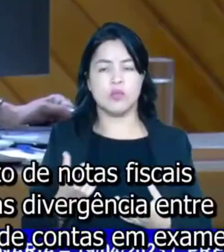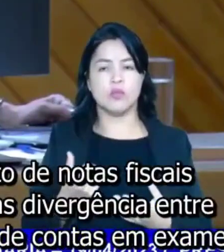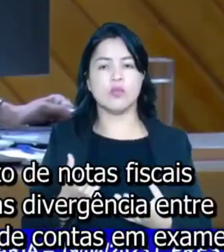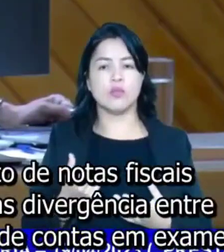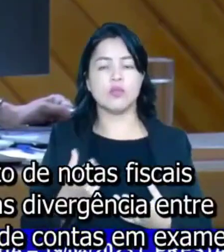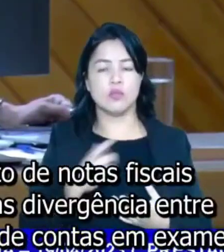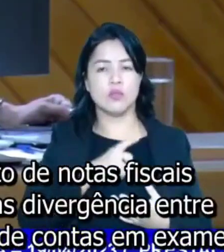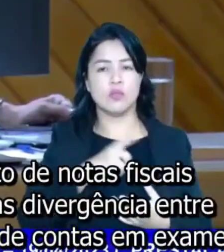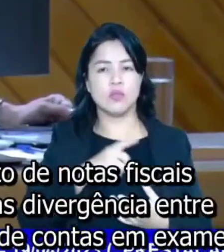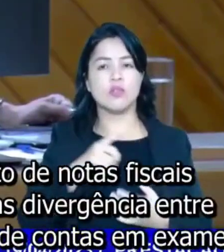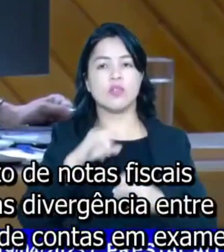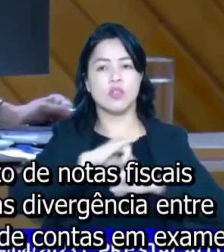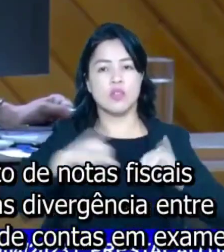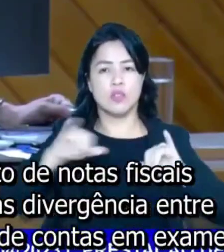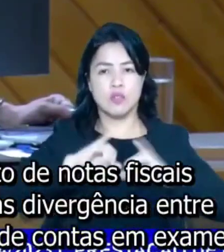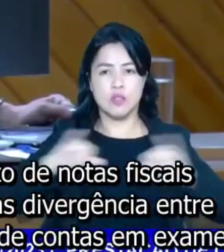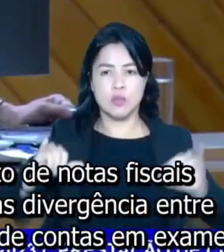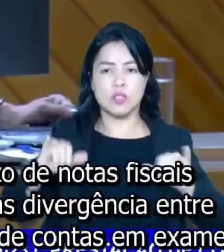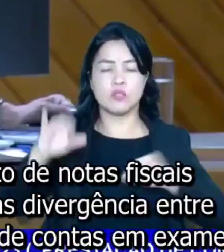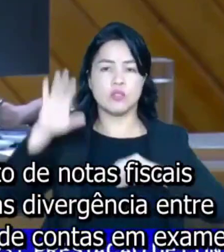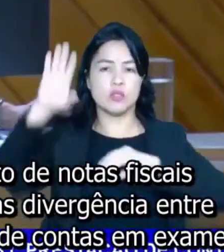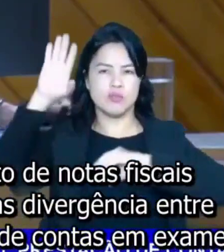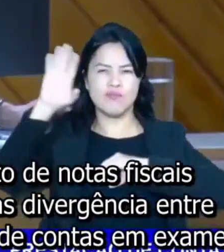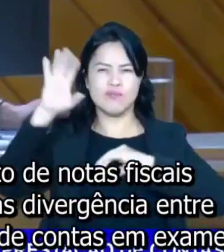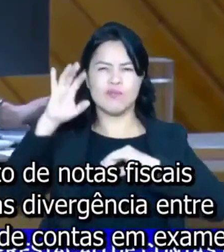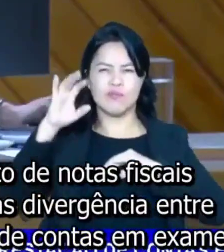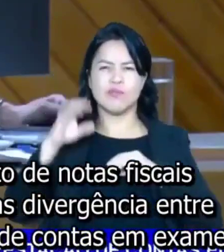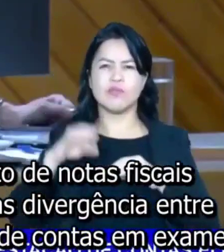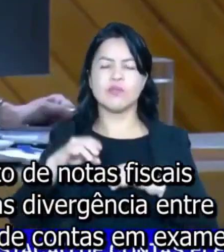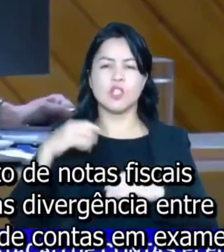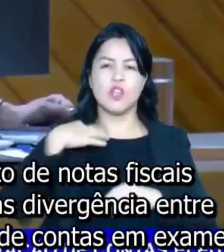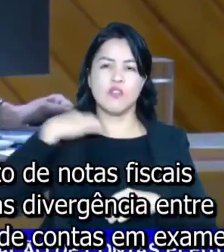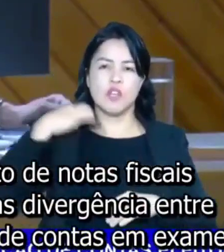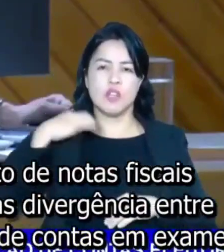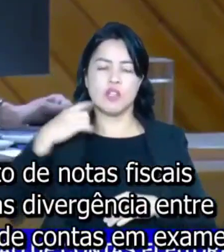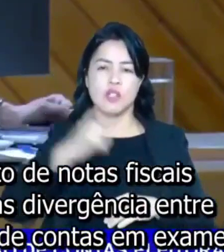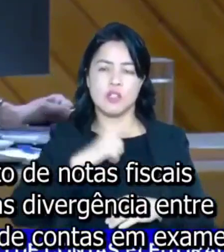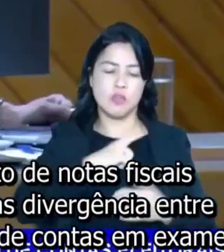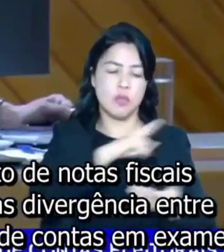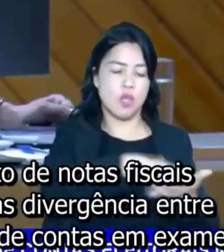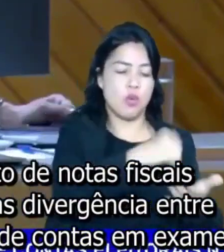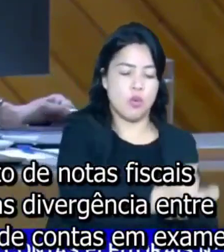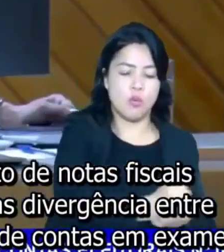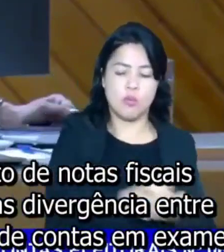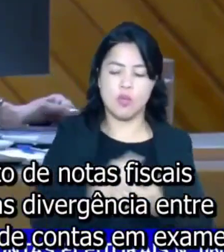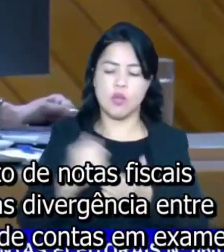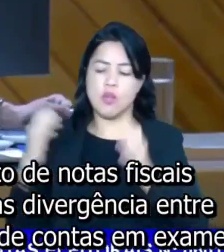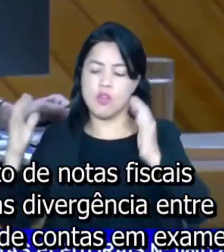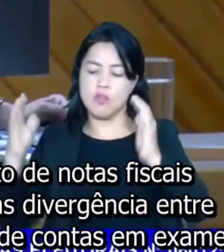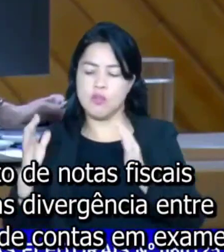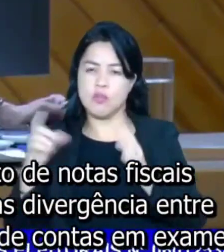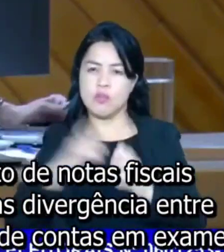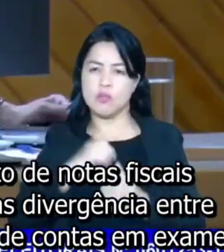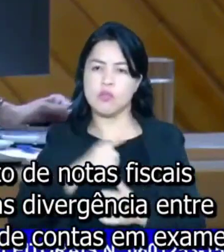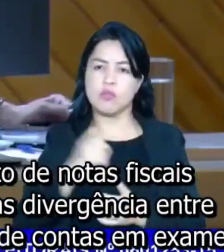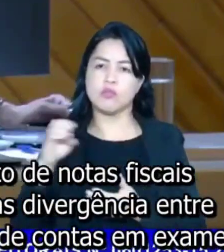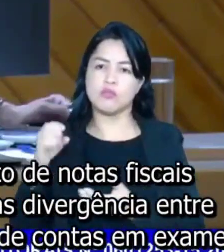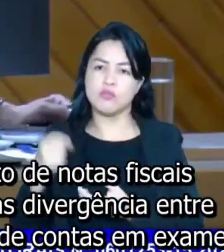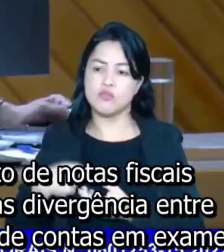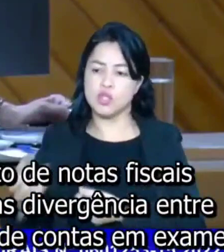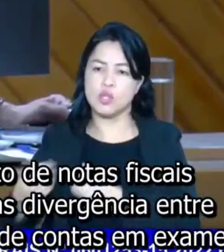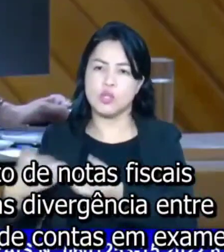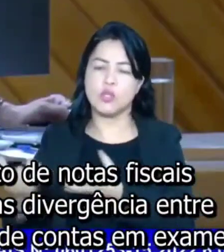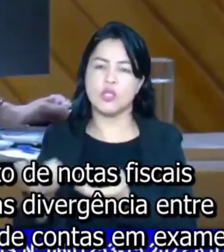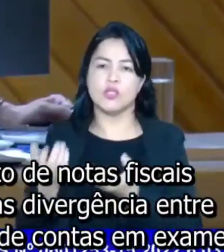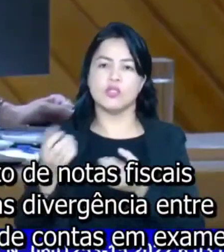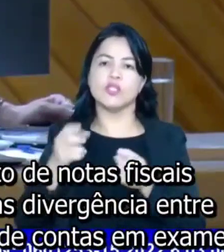circularização e ou informações voluntárias de campanha, e ou confronto de notas fiscais eletrônicas de gastos eleitorais. Terceiro,